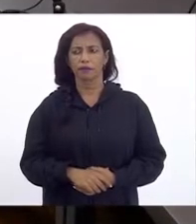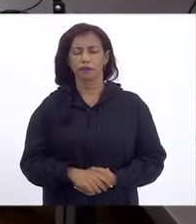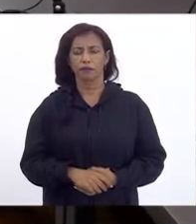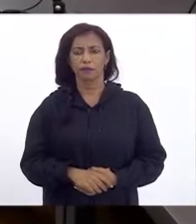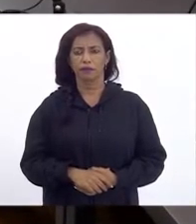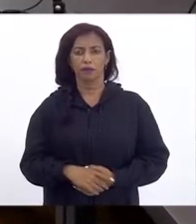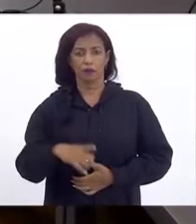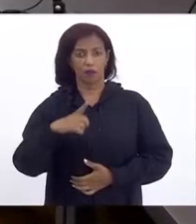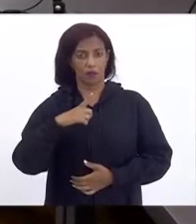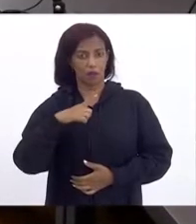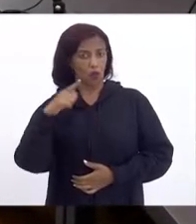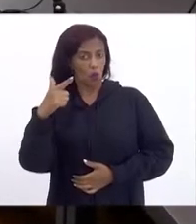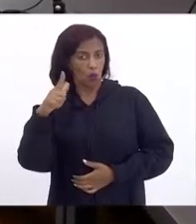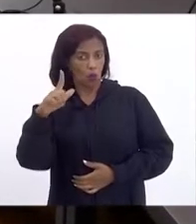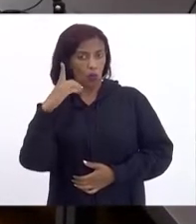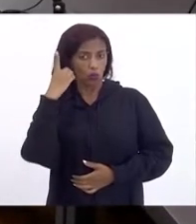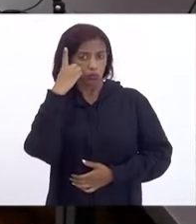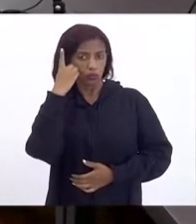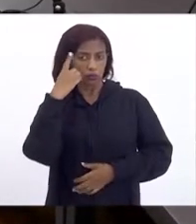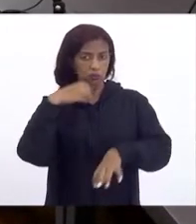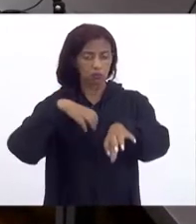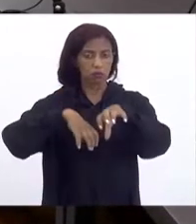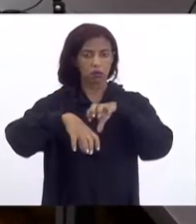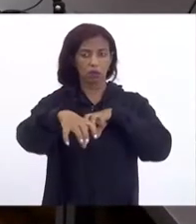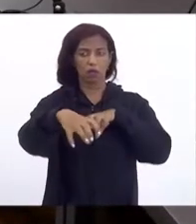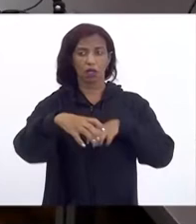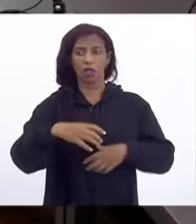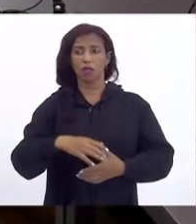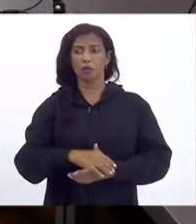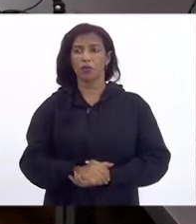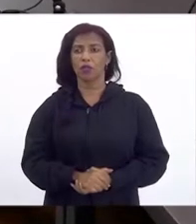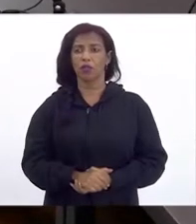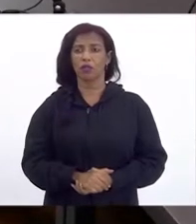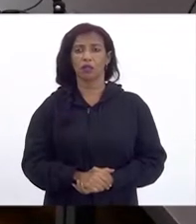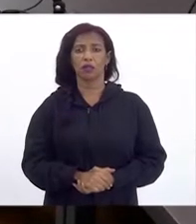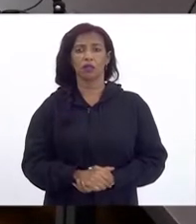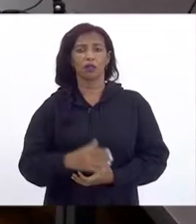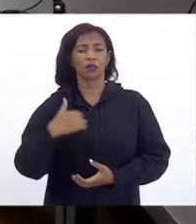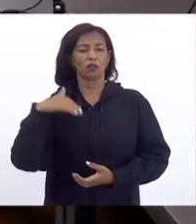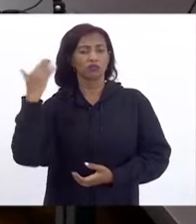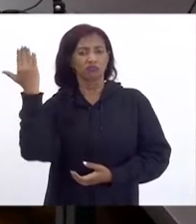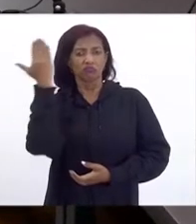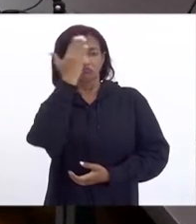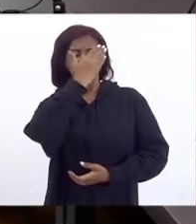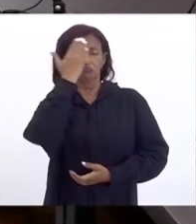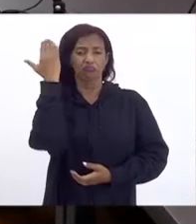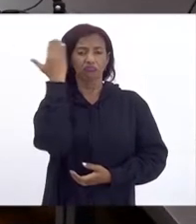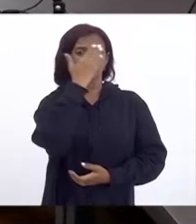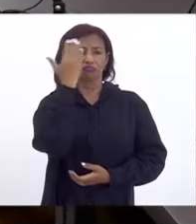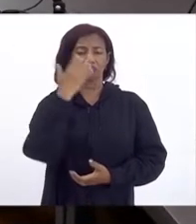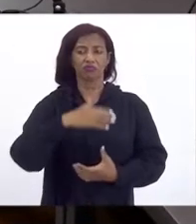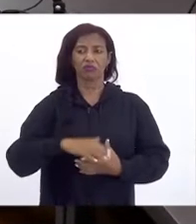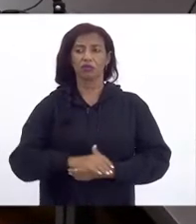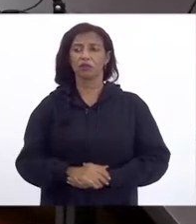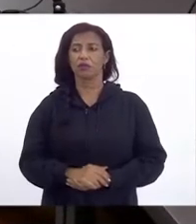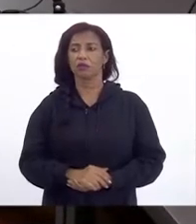Tem algum outro deputado de forma remota presente? Porque eu estou sem acesso à tela da TV.